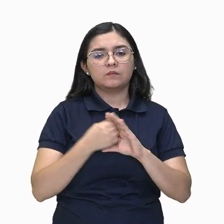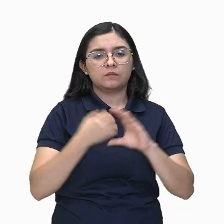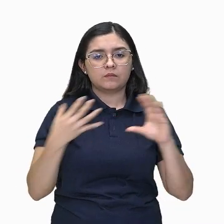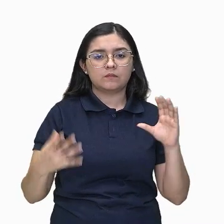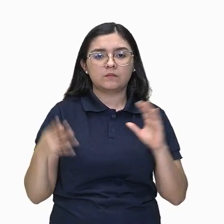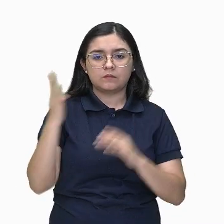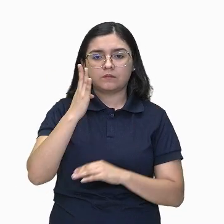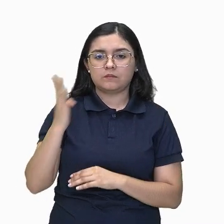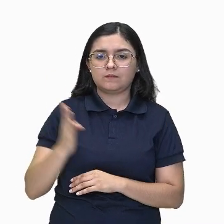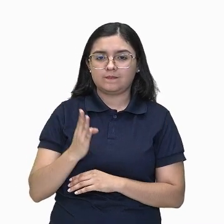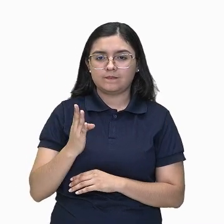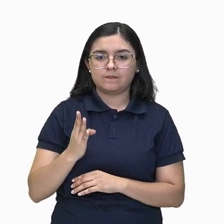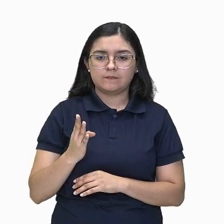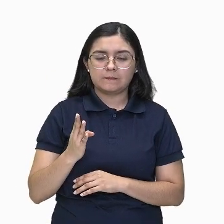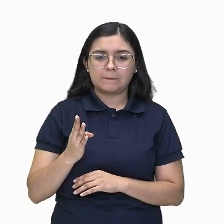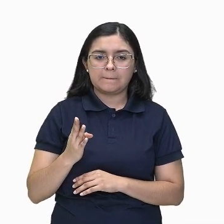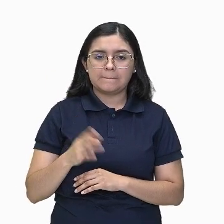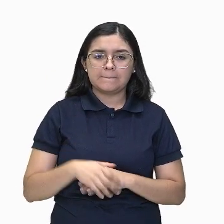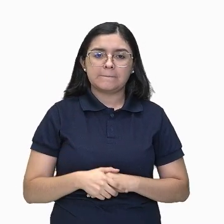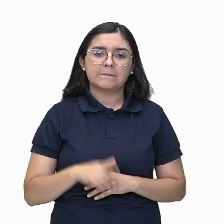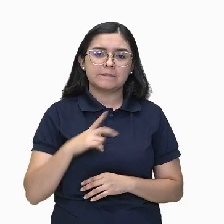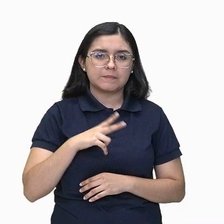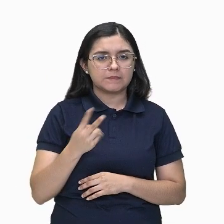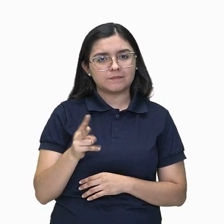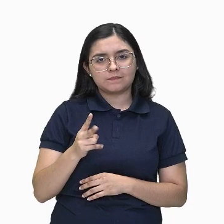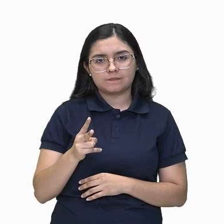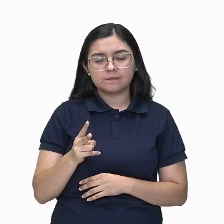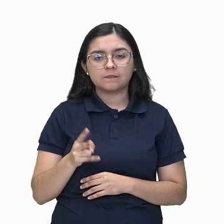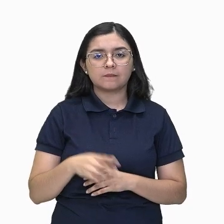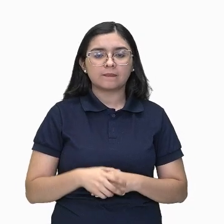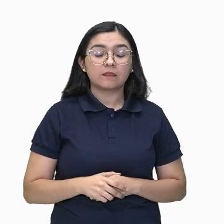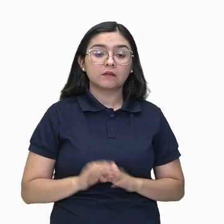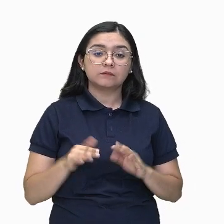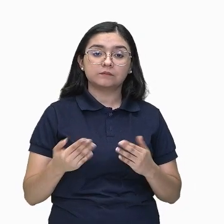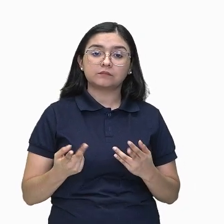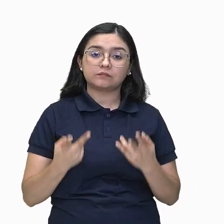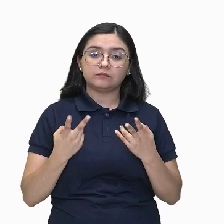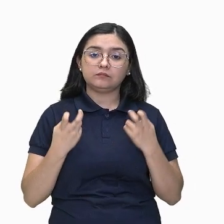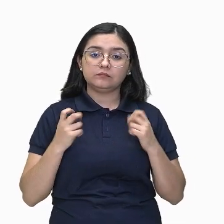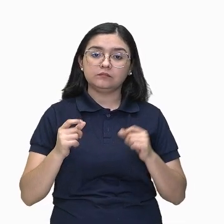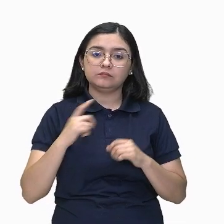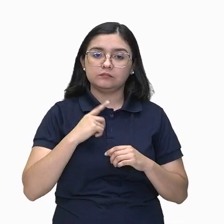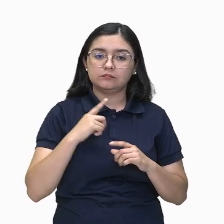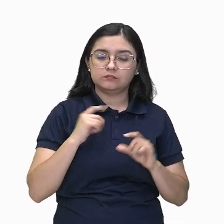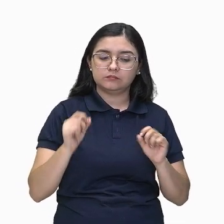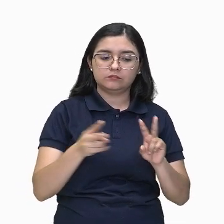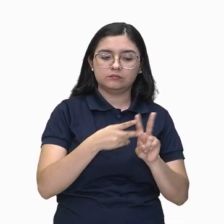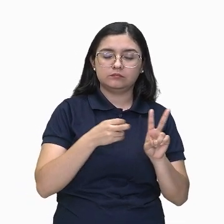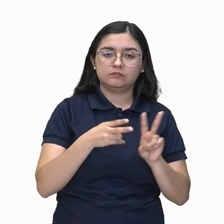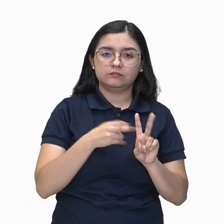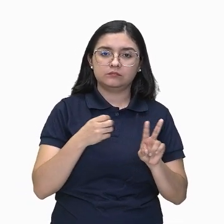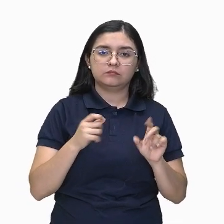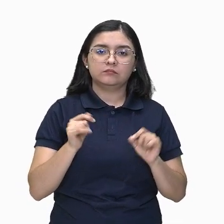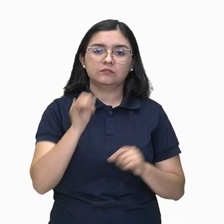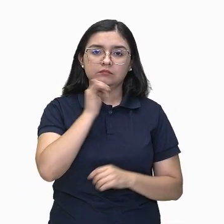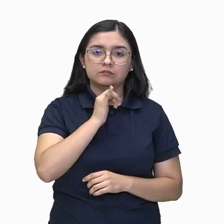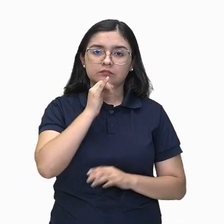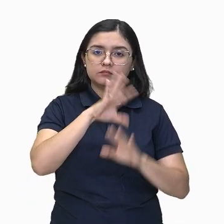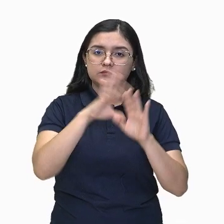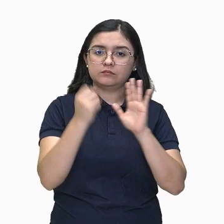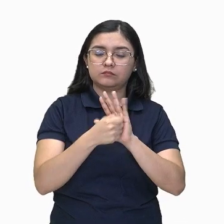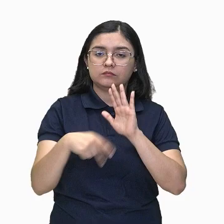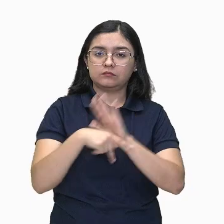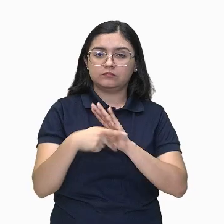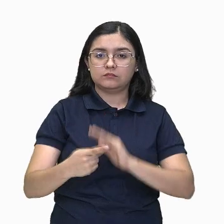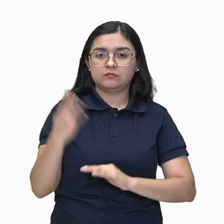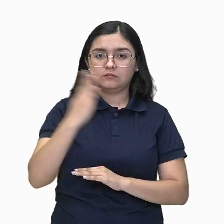Fica um hibridismo muito grande, né? Então você tem a figura de um indígena, por exemplo, que é o símbolo brasileiro